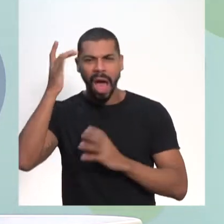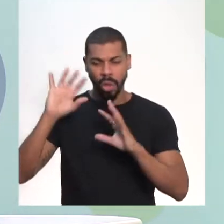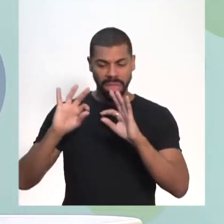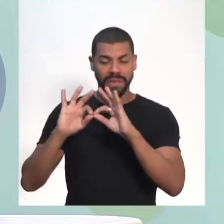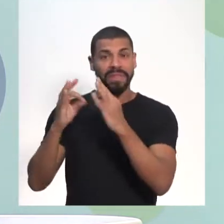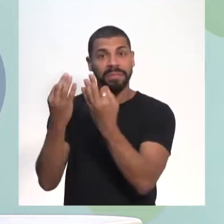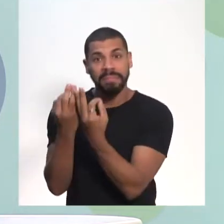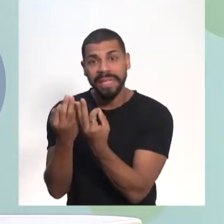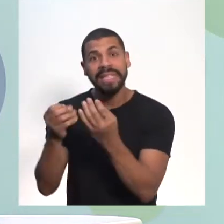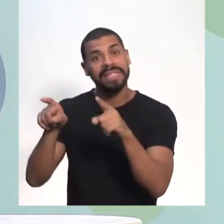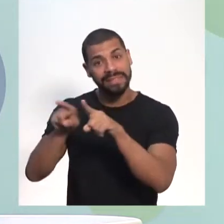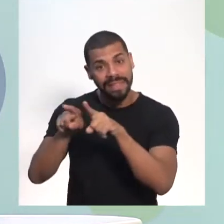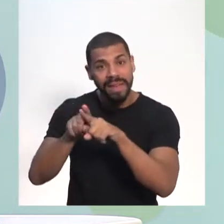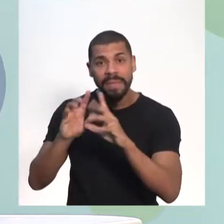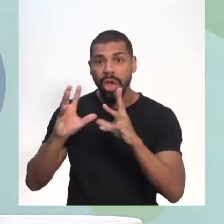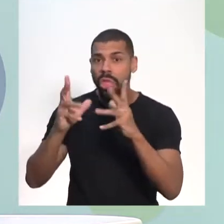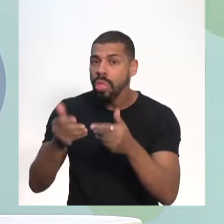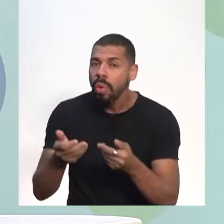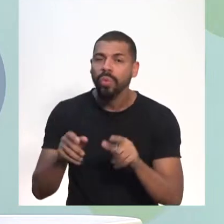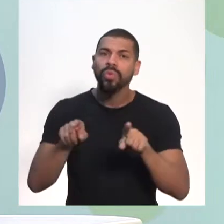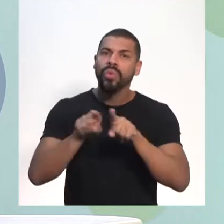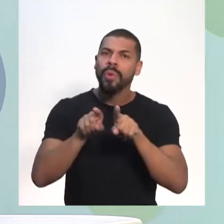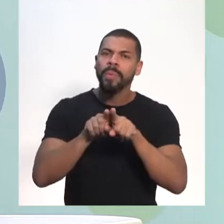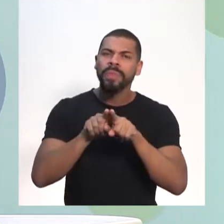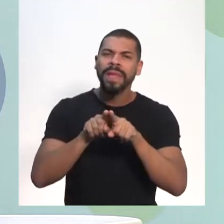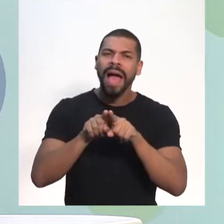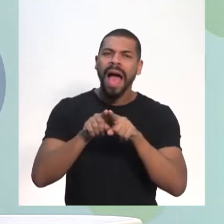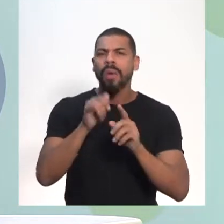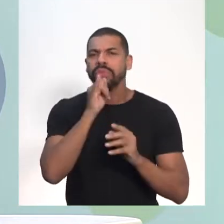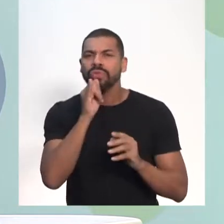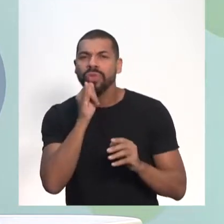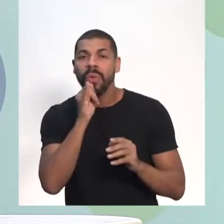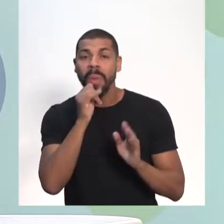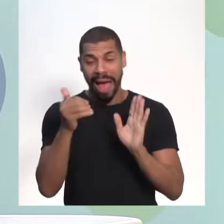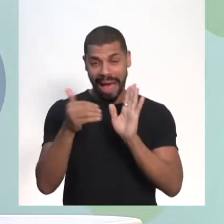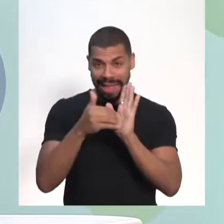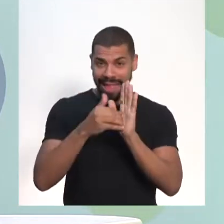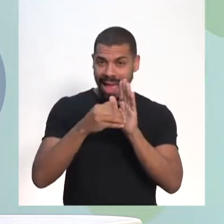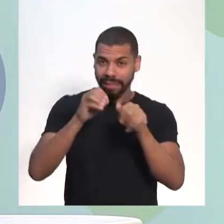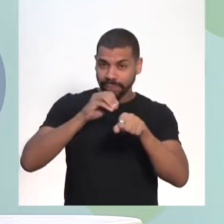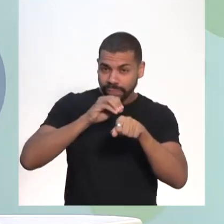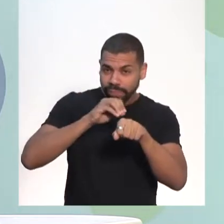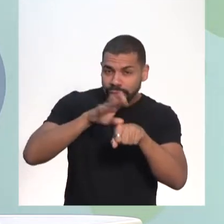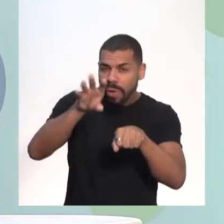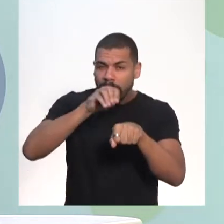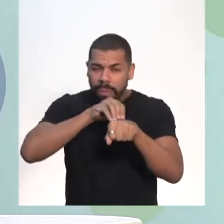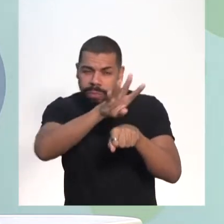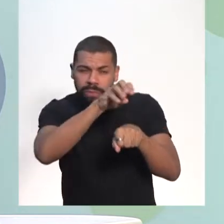também cognitivas, questões de currículo, as orientações da própria secretaria. Então, nós tivemos